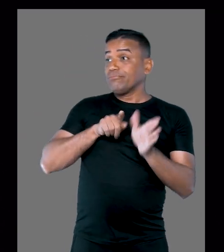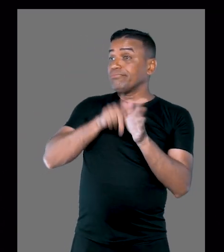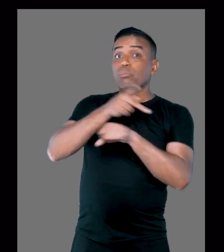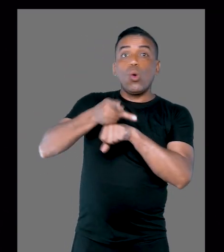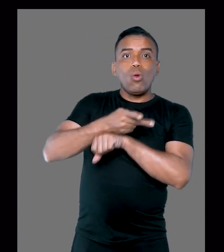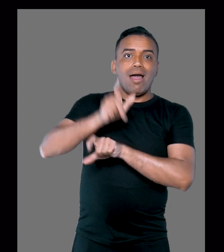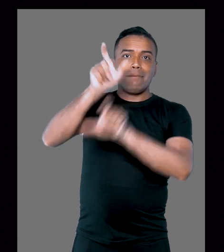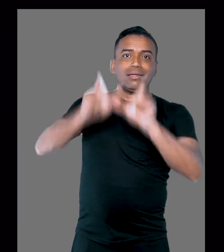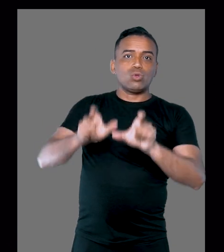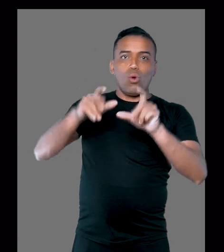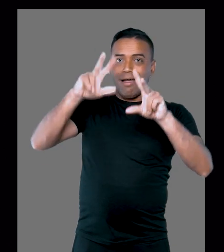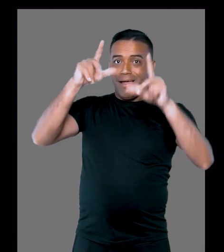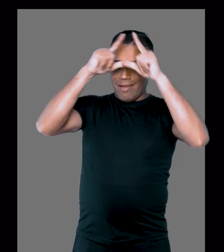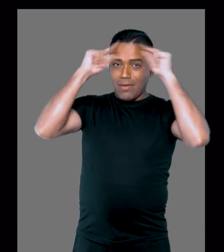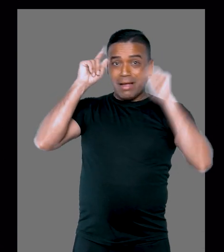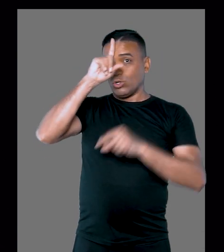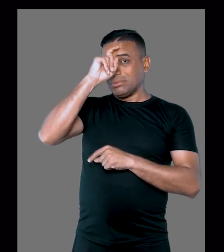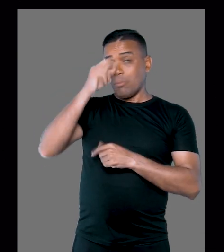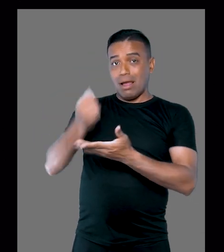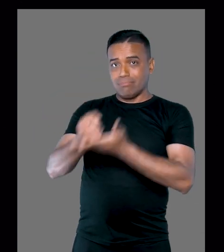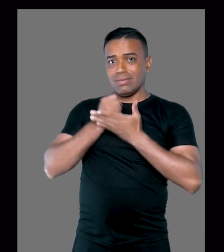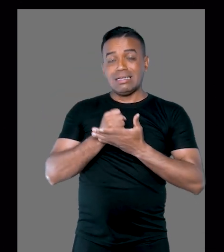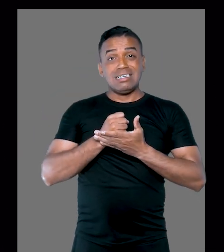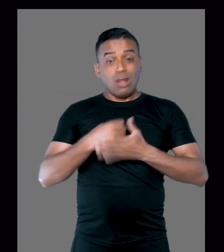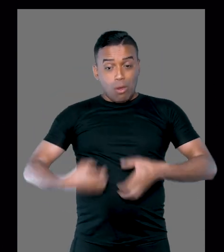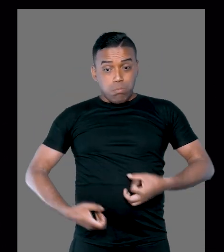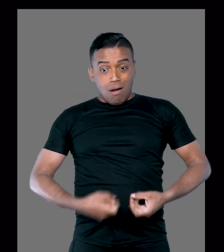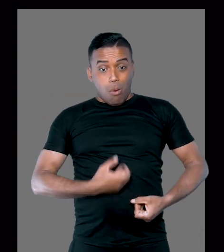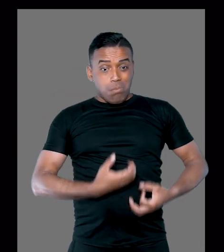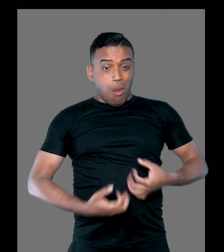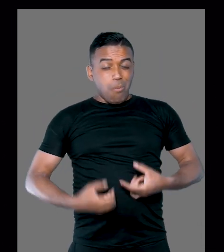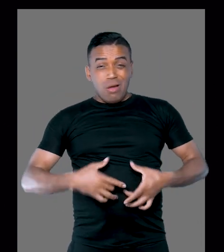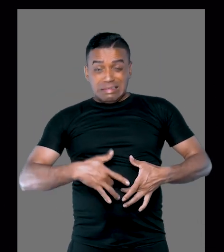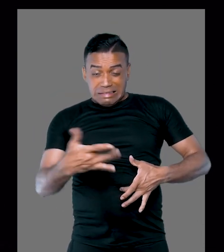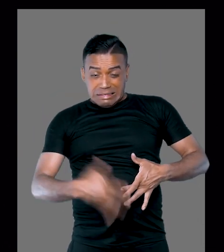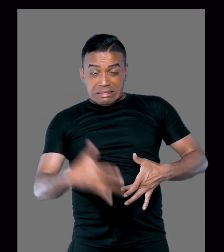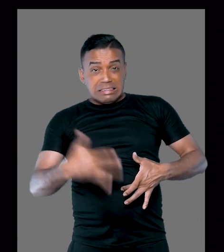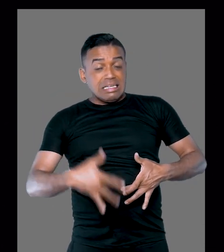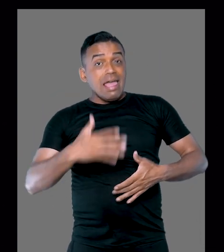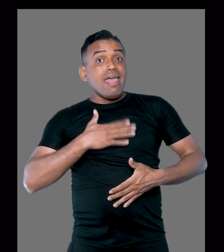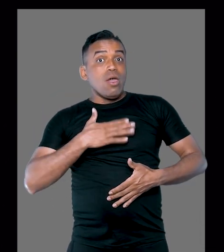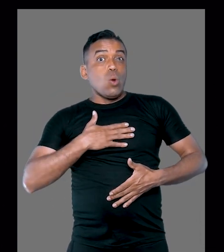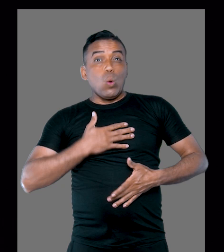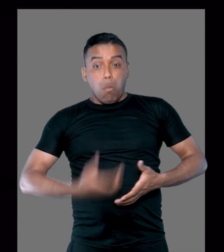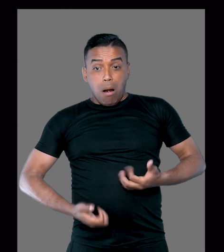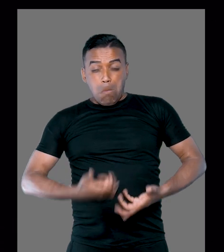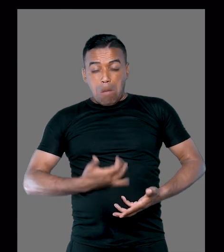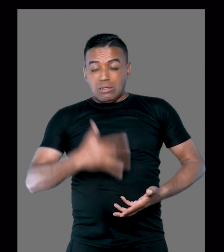me ajudar. Minhas dores abdominais aumentavam durante as aventuras noturnas nos corredores da Santa Casa de